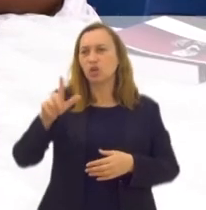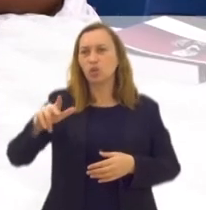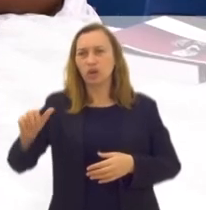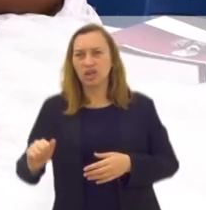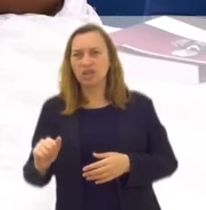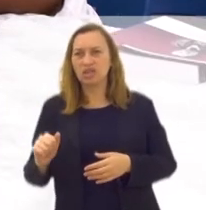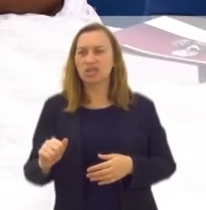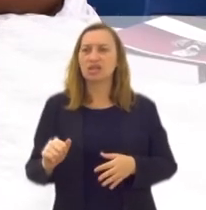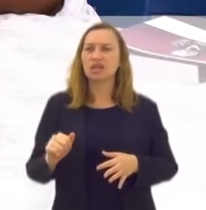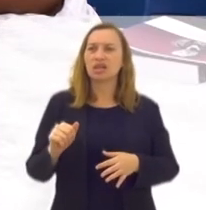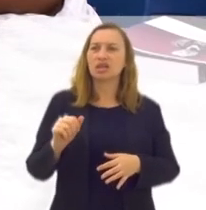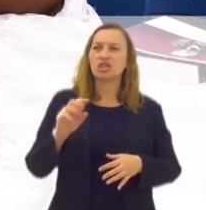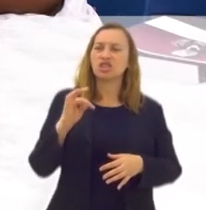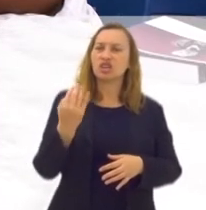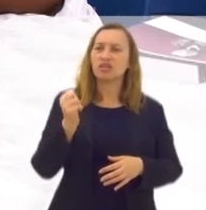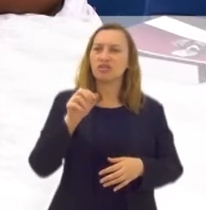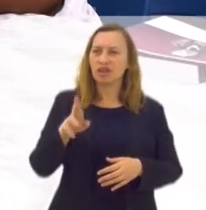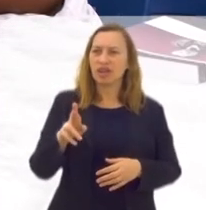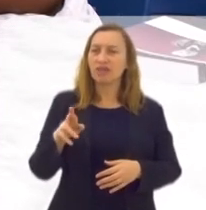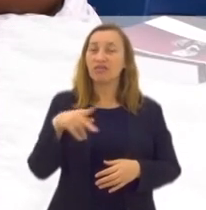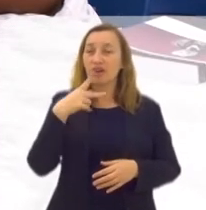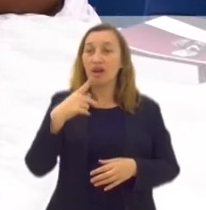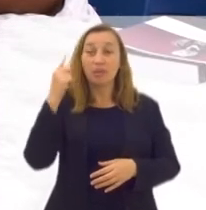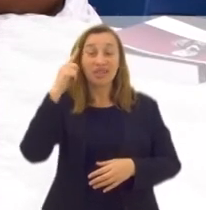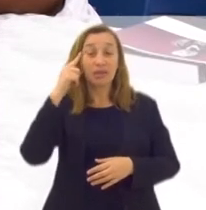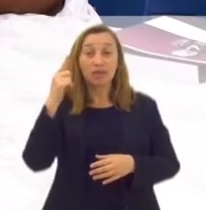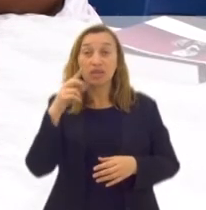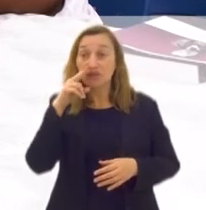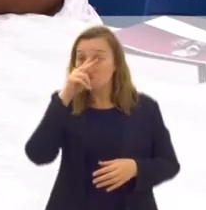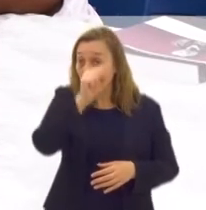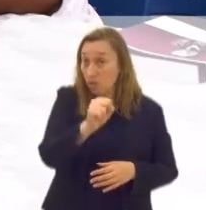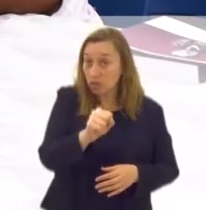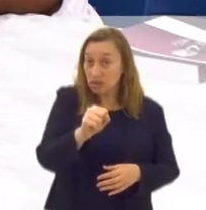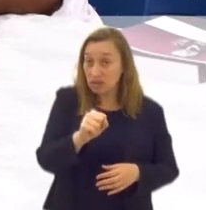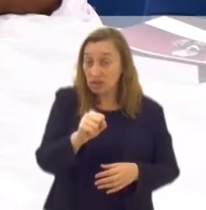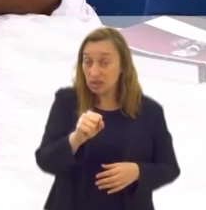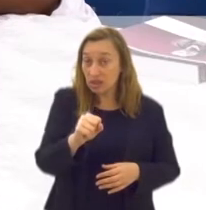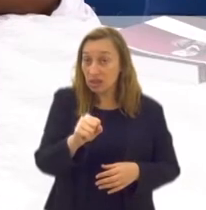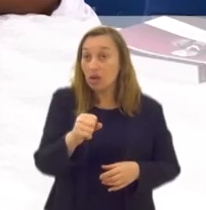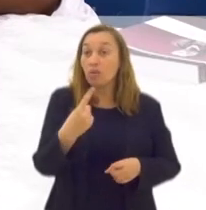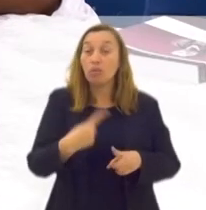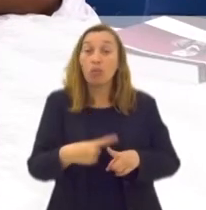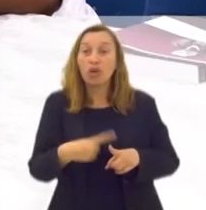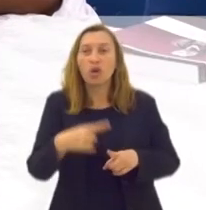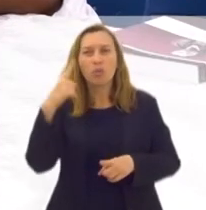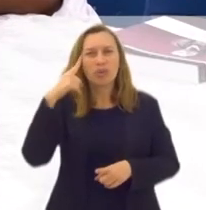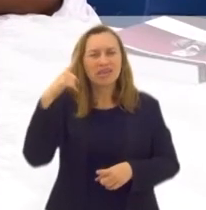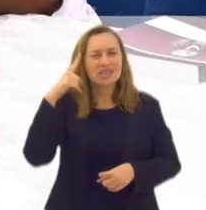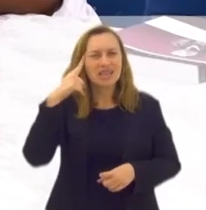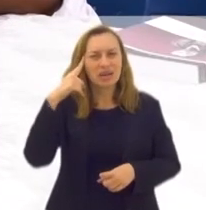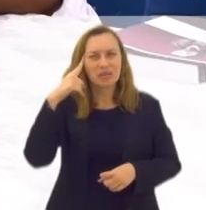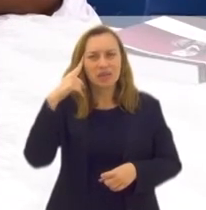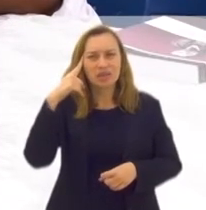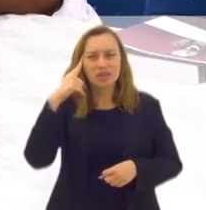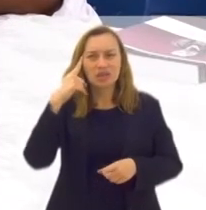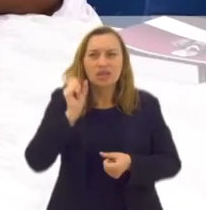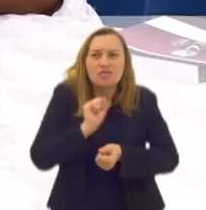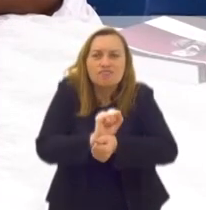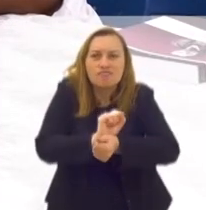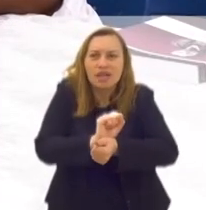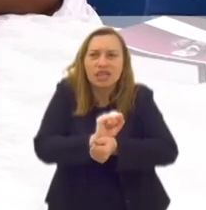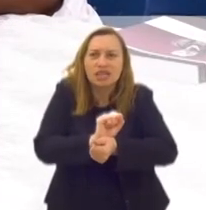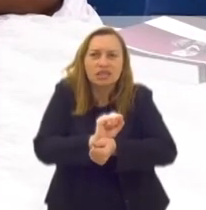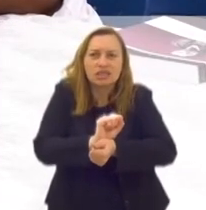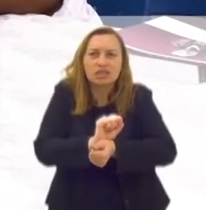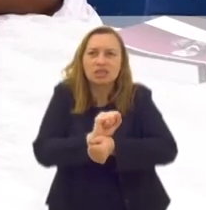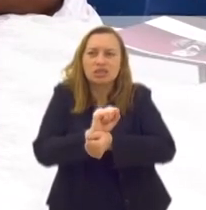O Espírito André Luiz, por Francisco Cândido Xavier, nos diz que o pensamento é força. Ele chega a dizer que é matéria, porque o pensamento impregna